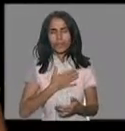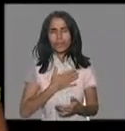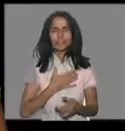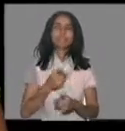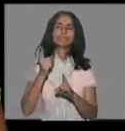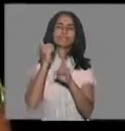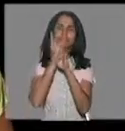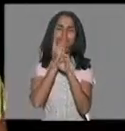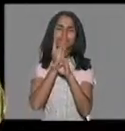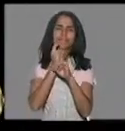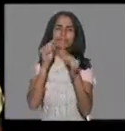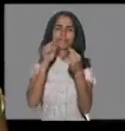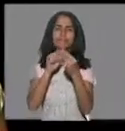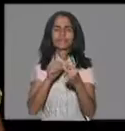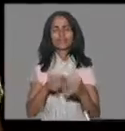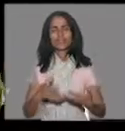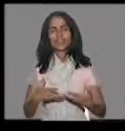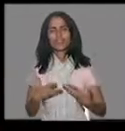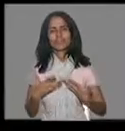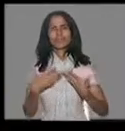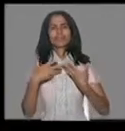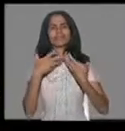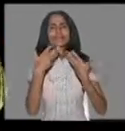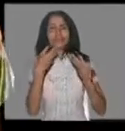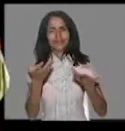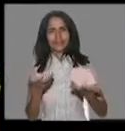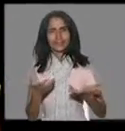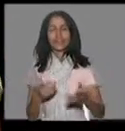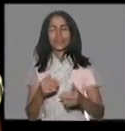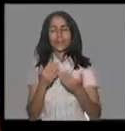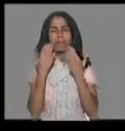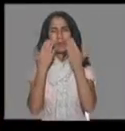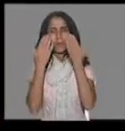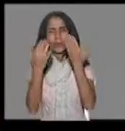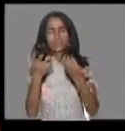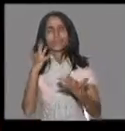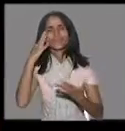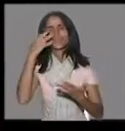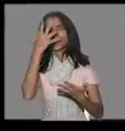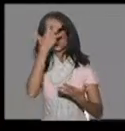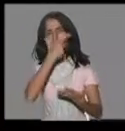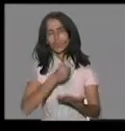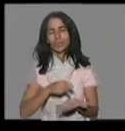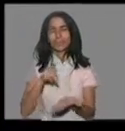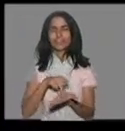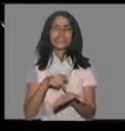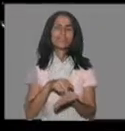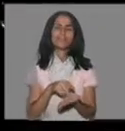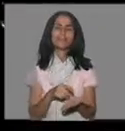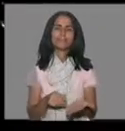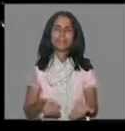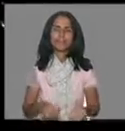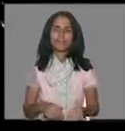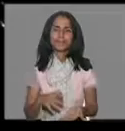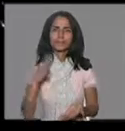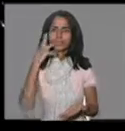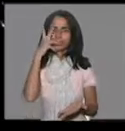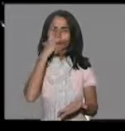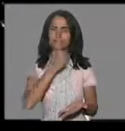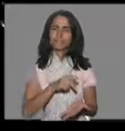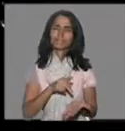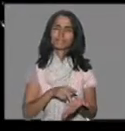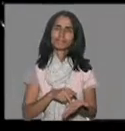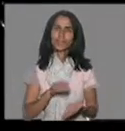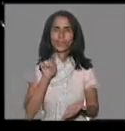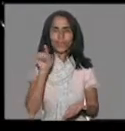mais a gente transborda mas a gente realmente bonito né essa é a beleza real estou falando de beleza real